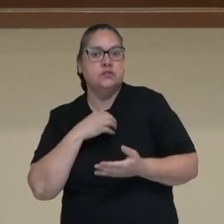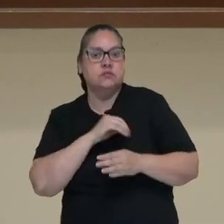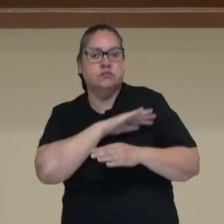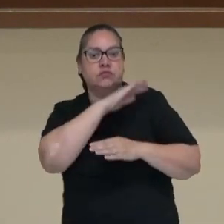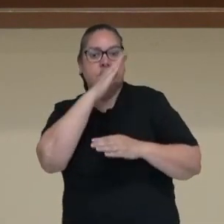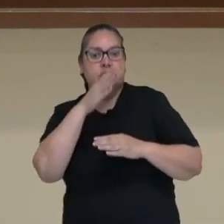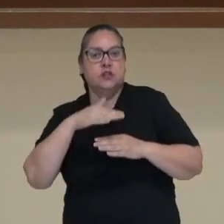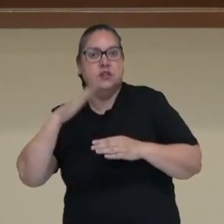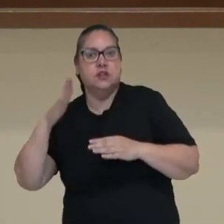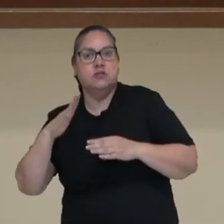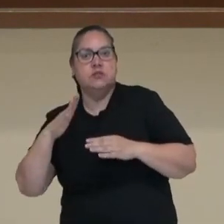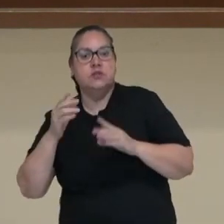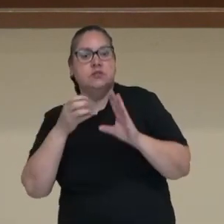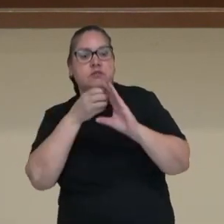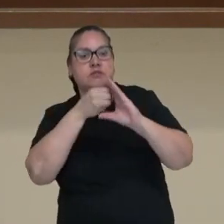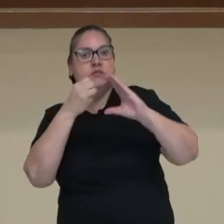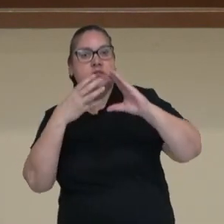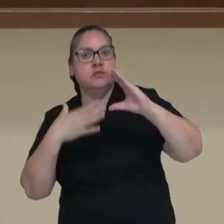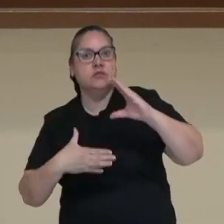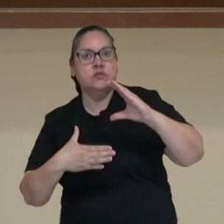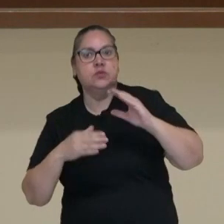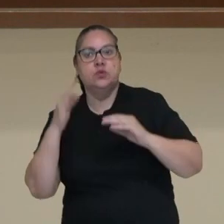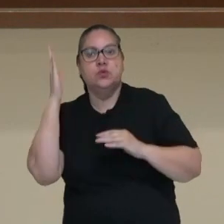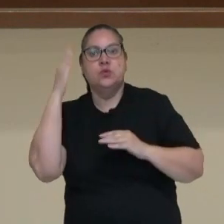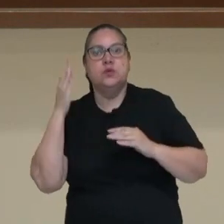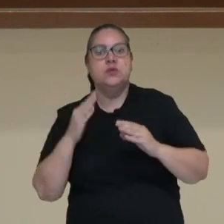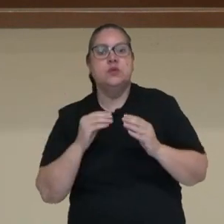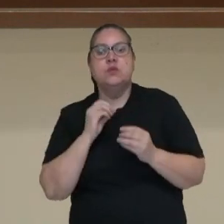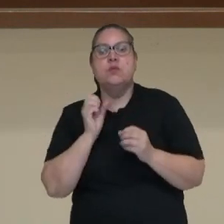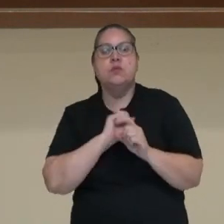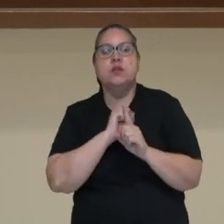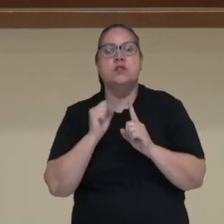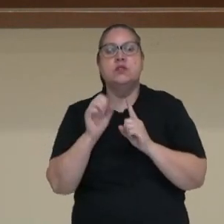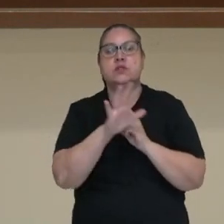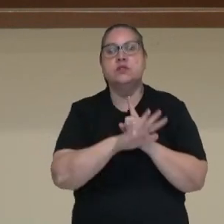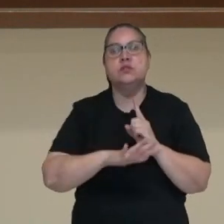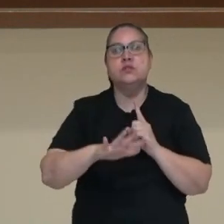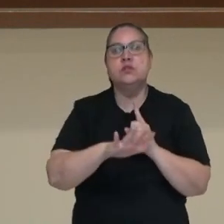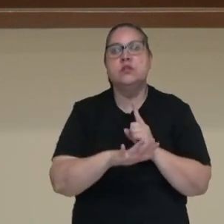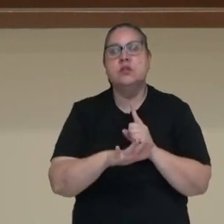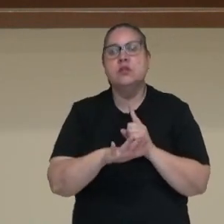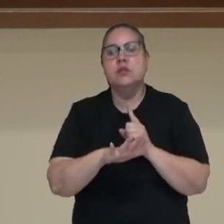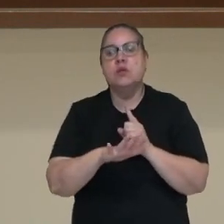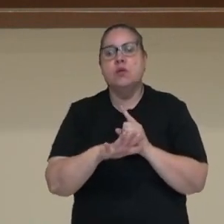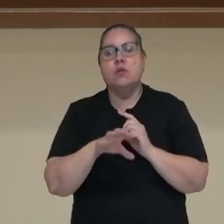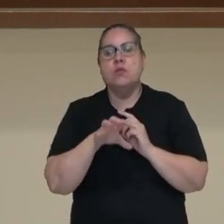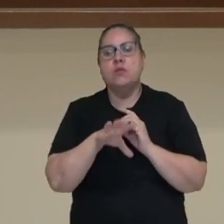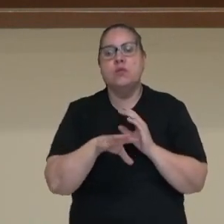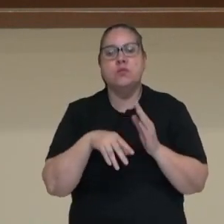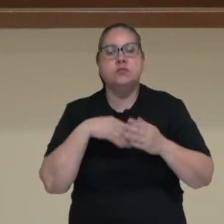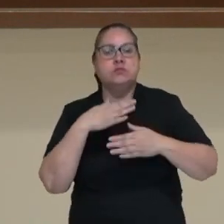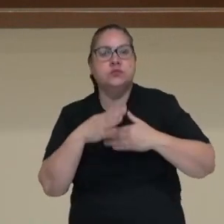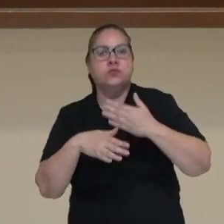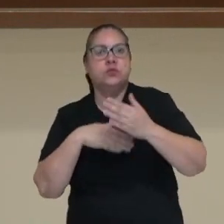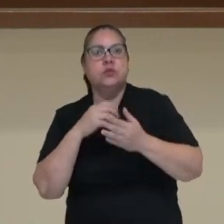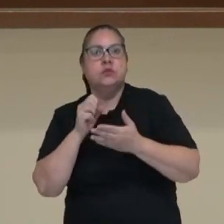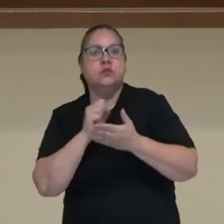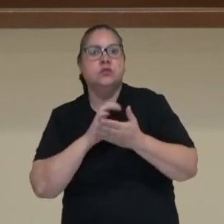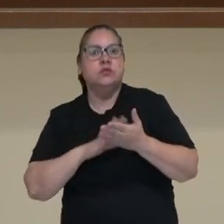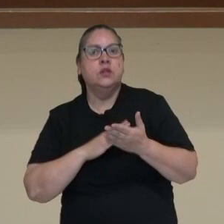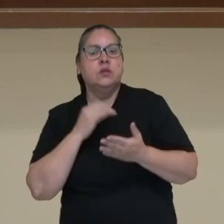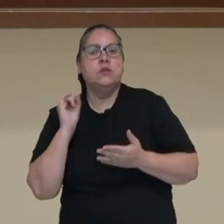suas características em geral e como a sociedade também ocupa ou desenvolve suas atividades. Qual